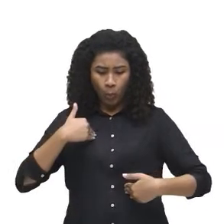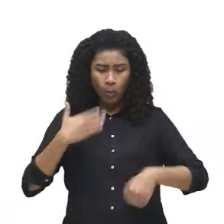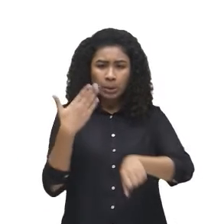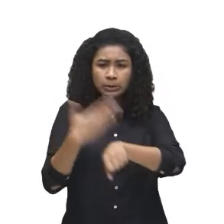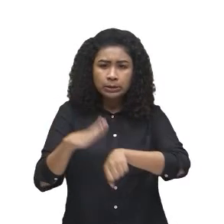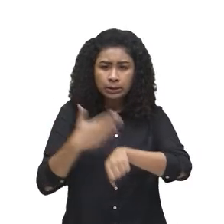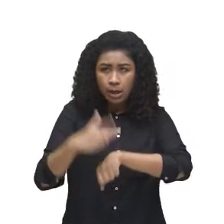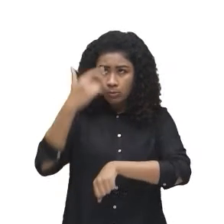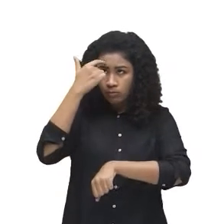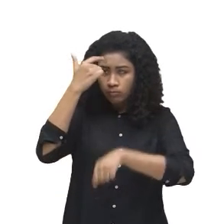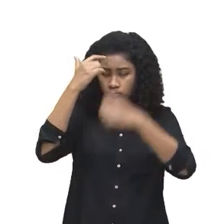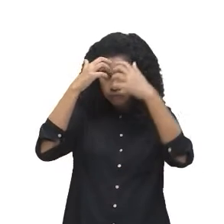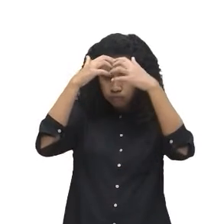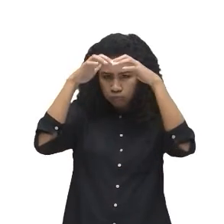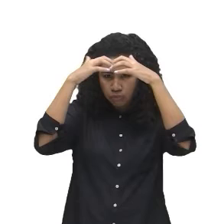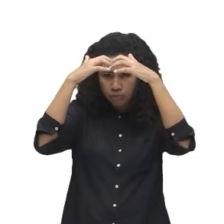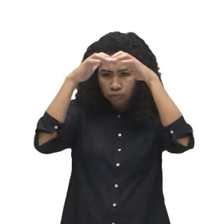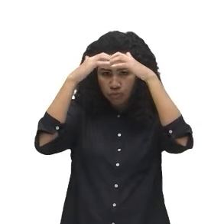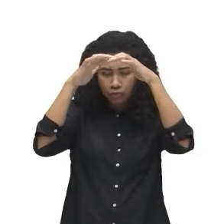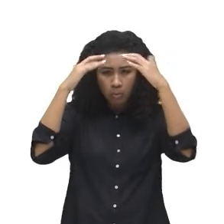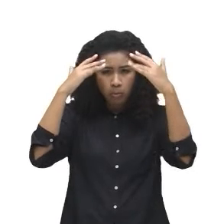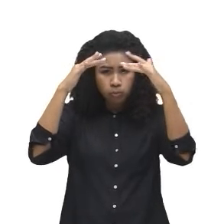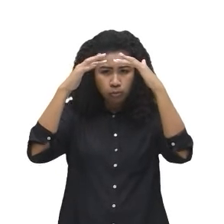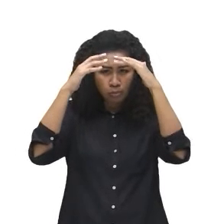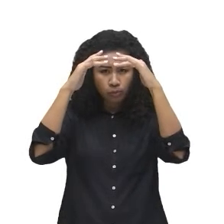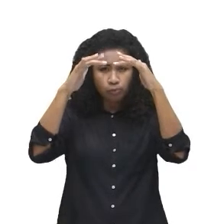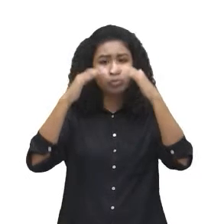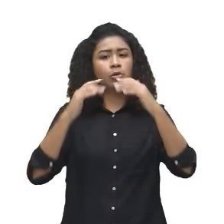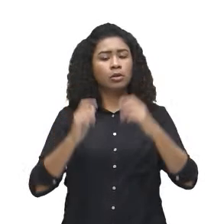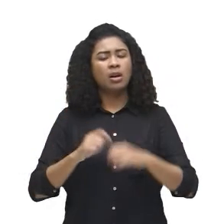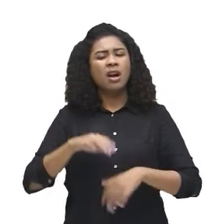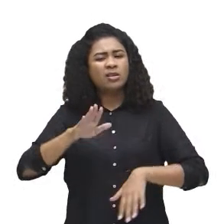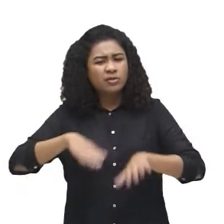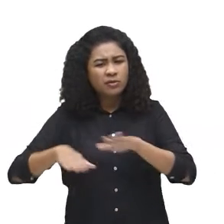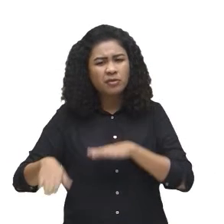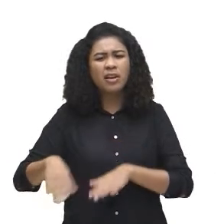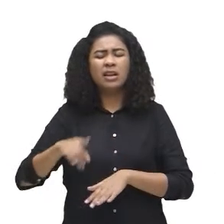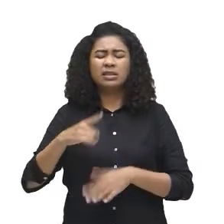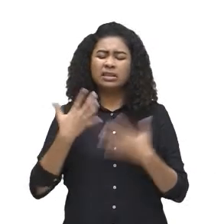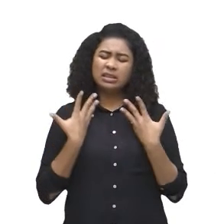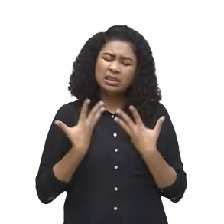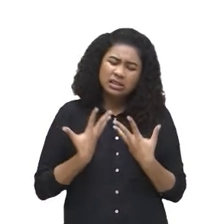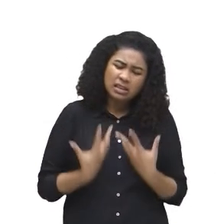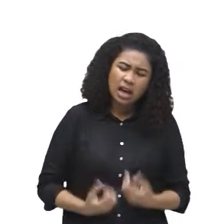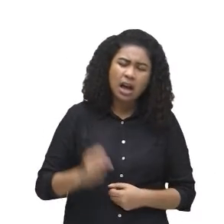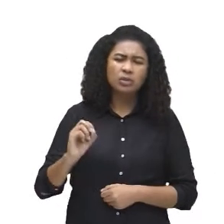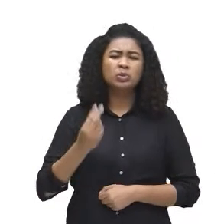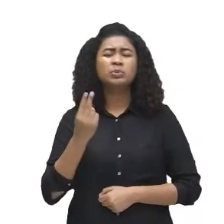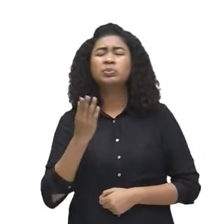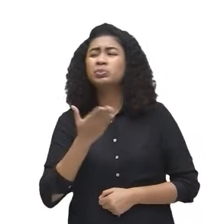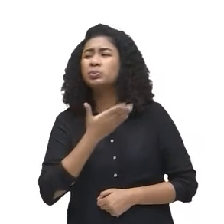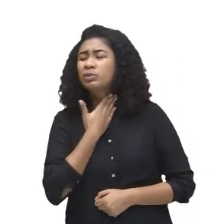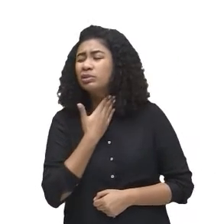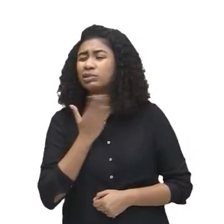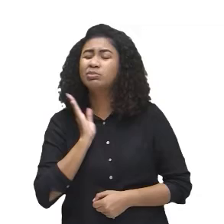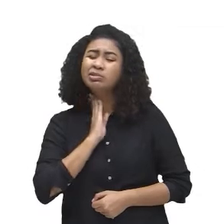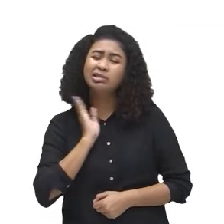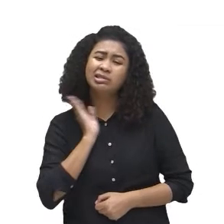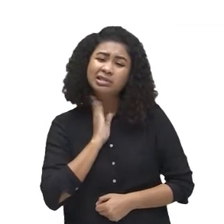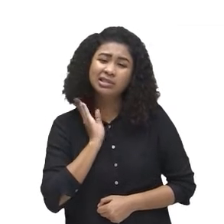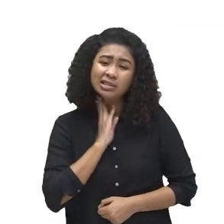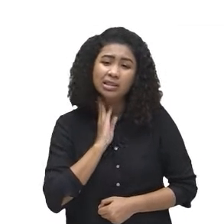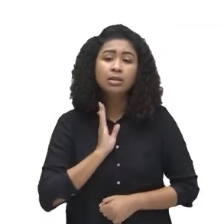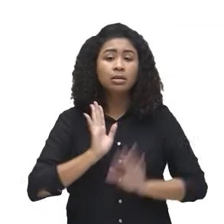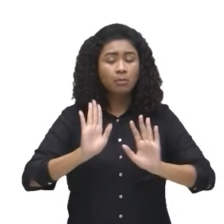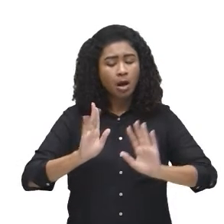ter determinação, mesmo diante do cansaço, mesmo diante da preguiça, você querer treinar aquilo para melhorar-se cada